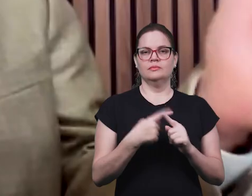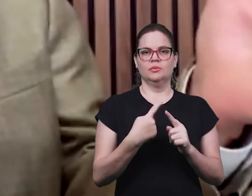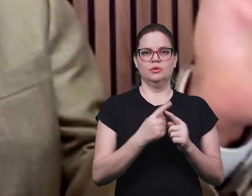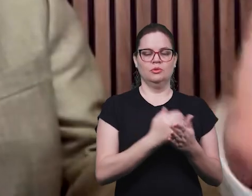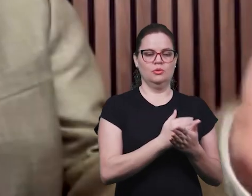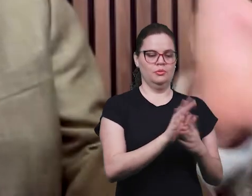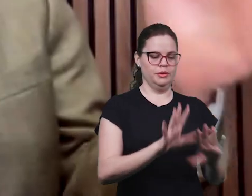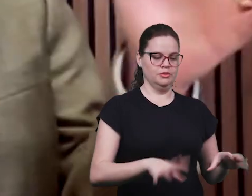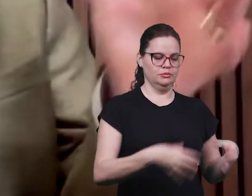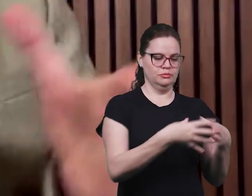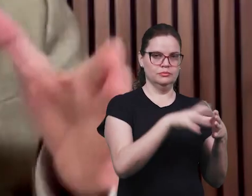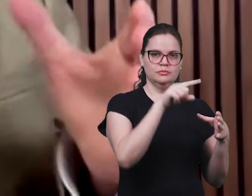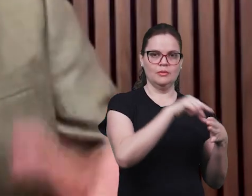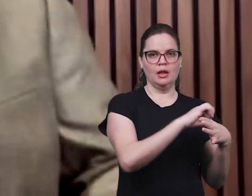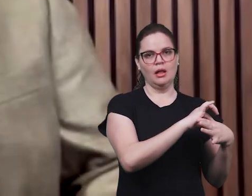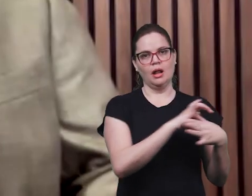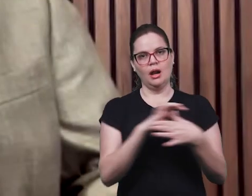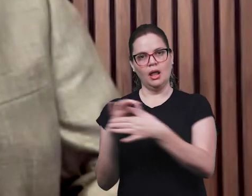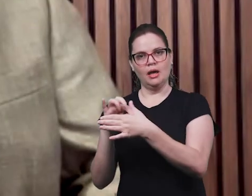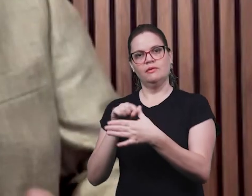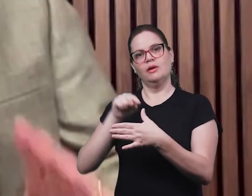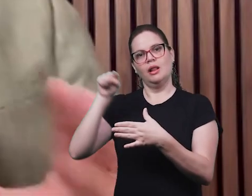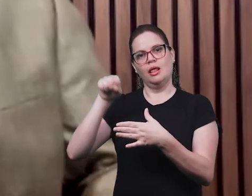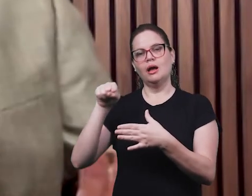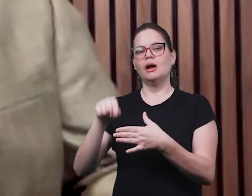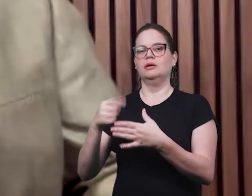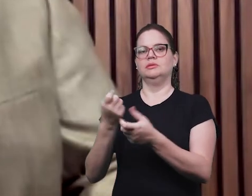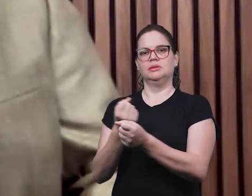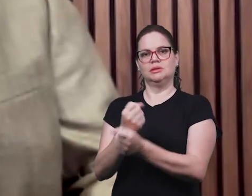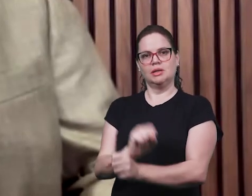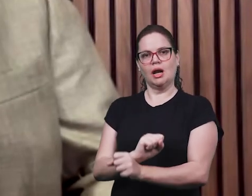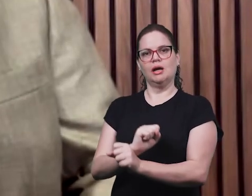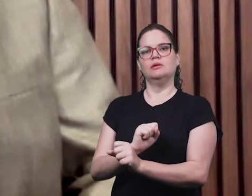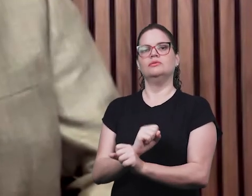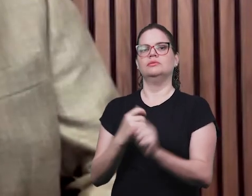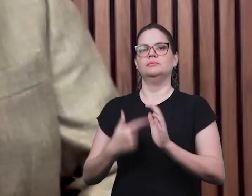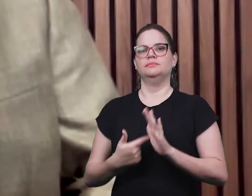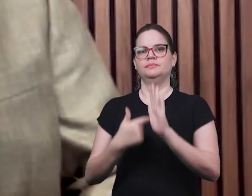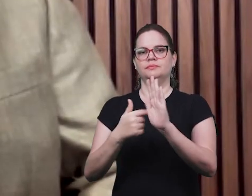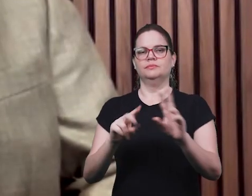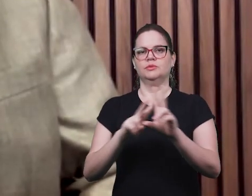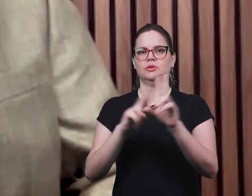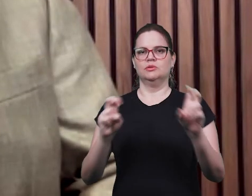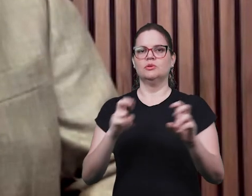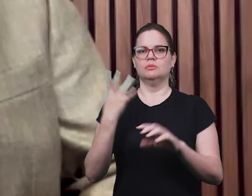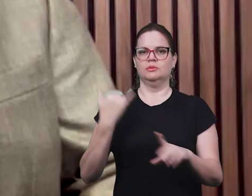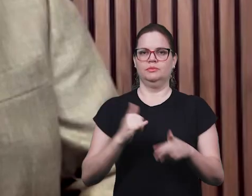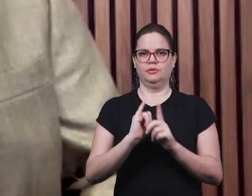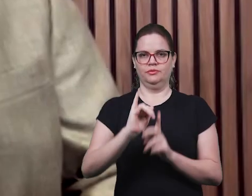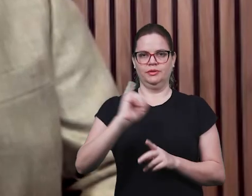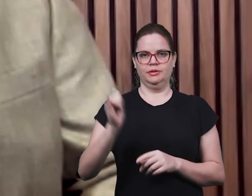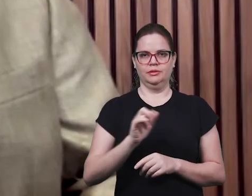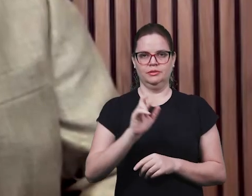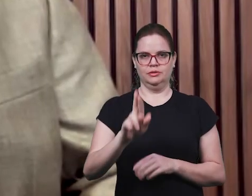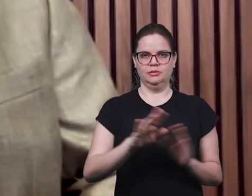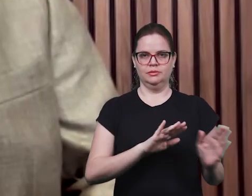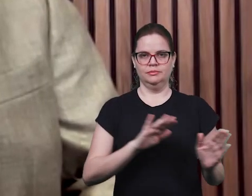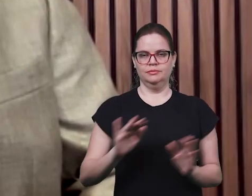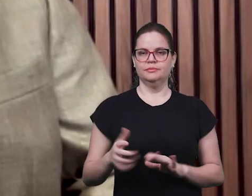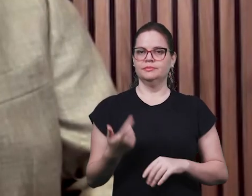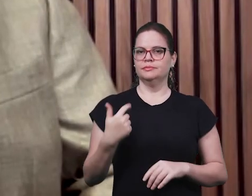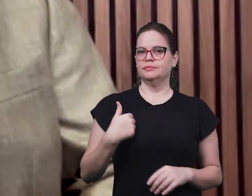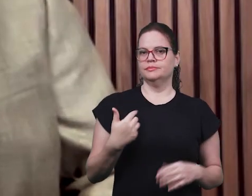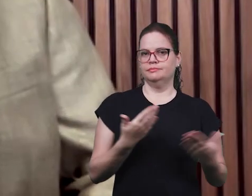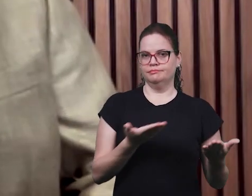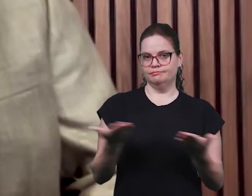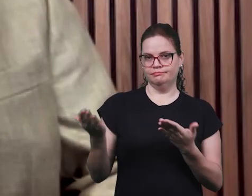do cativeiro, da primeira deportação, referindo-se ao profeta Jeremias. Eu passo a palavra, então, a